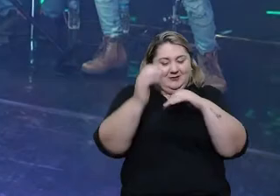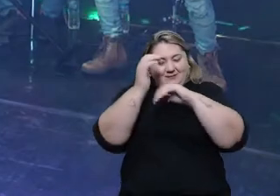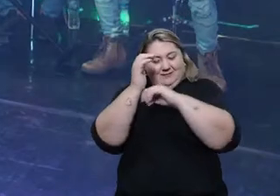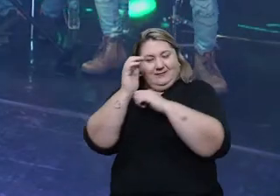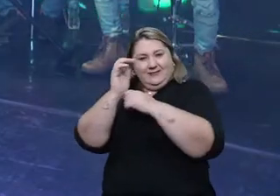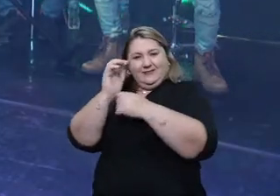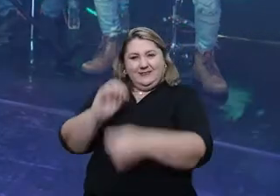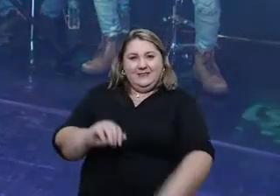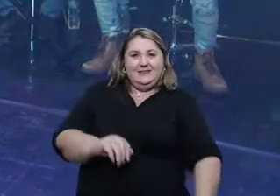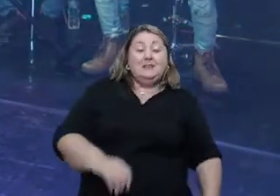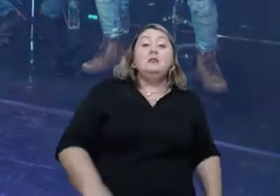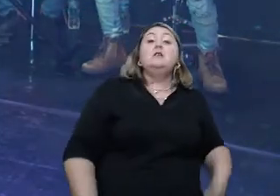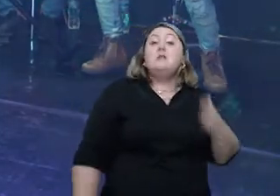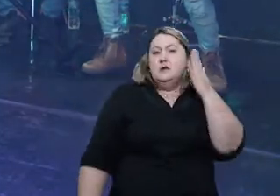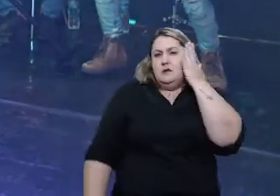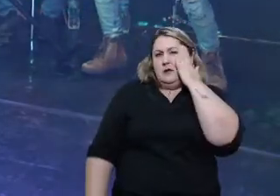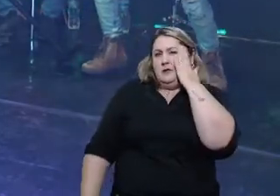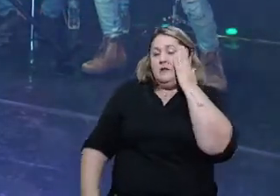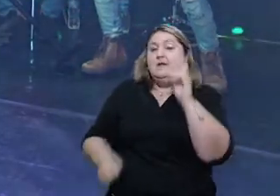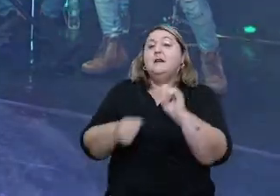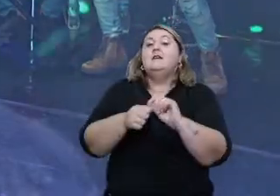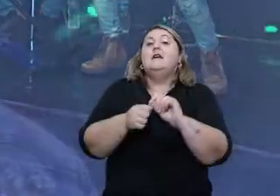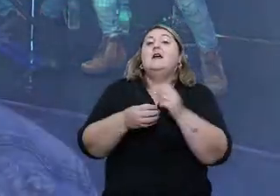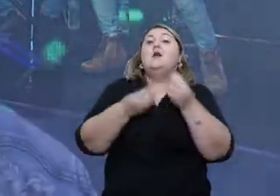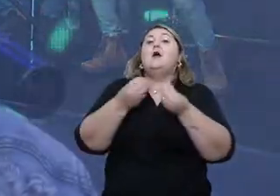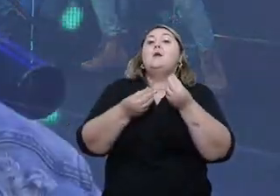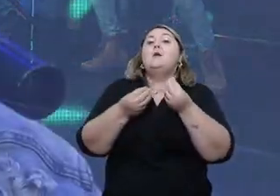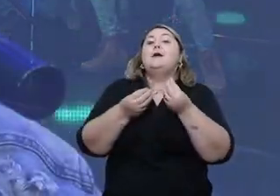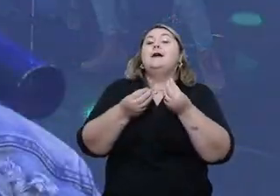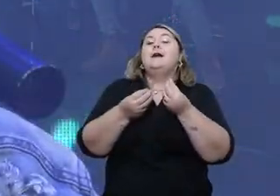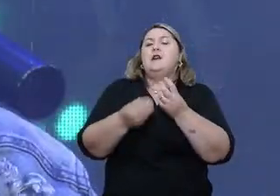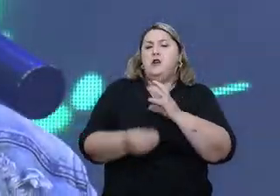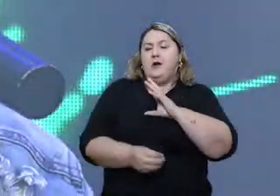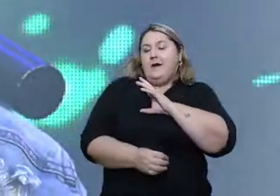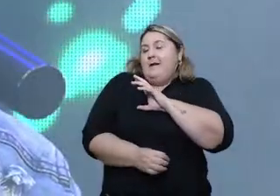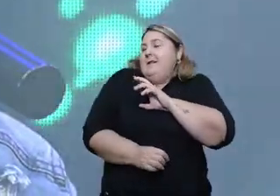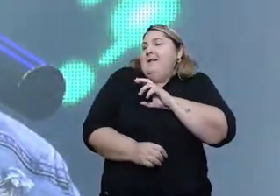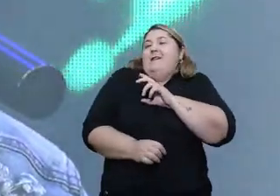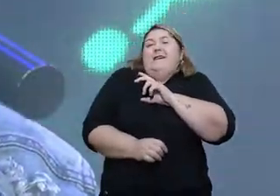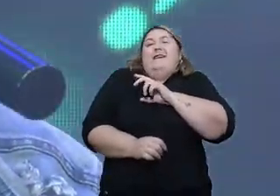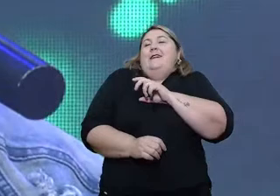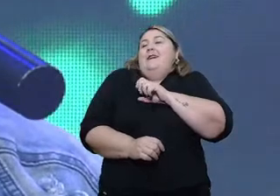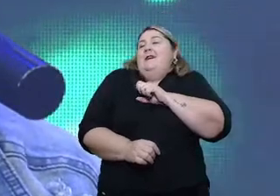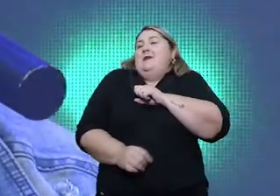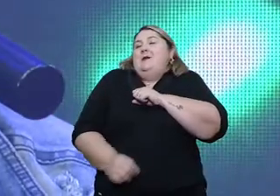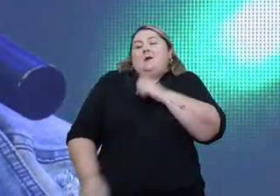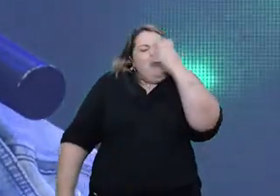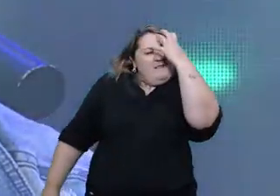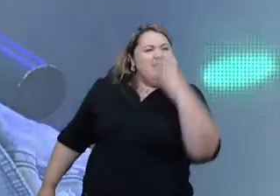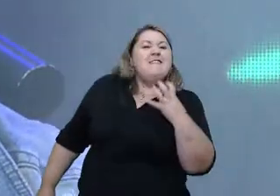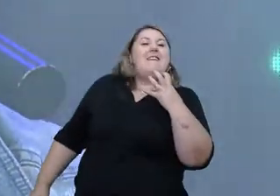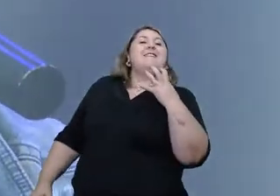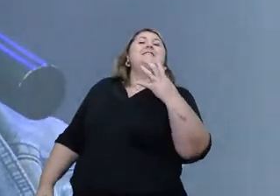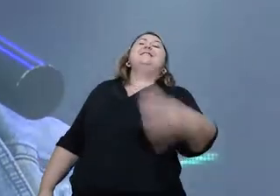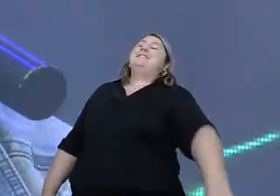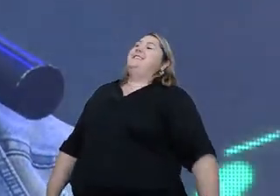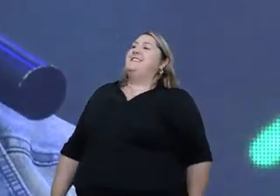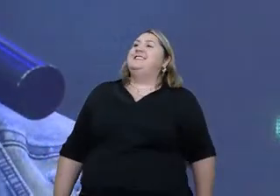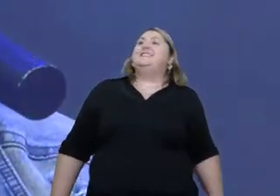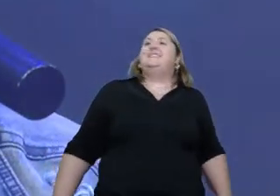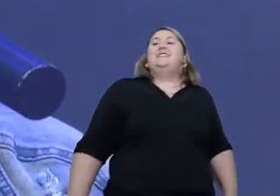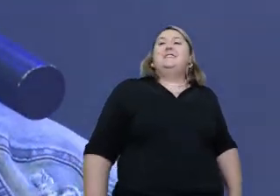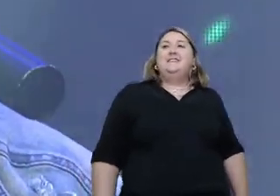tem seus mistérios, sabe se fazer como ninguém. O meu